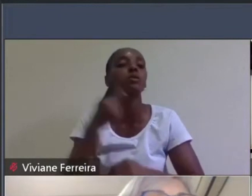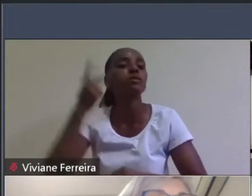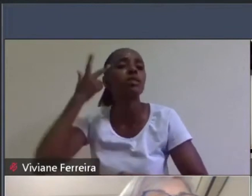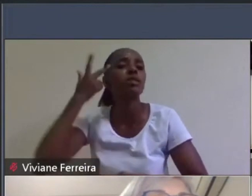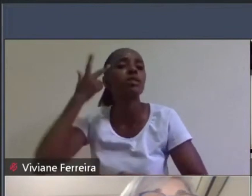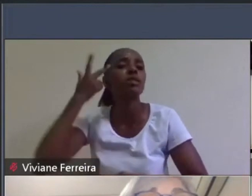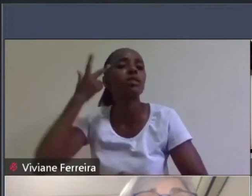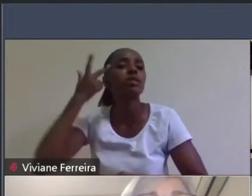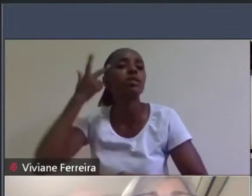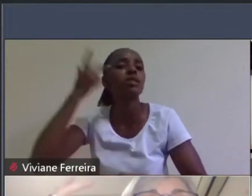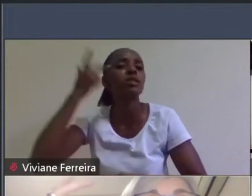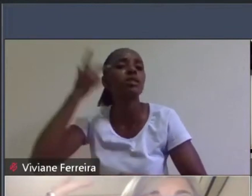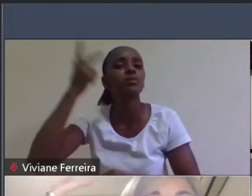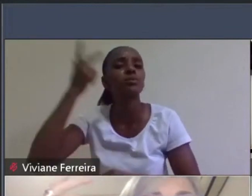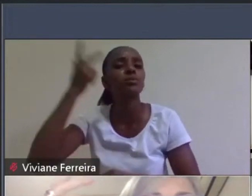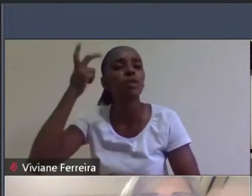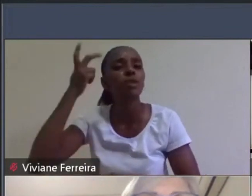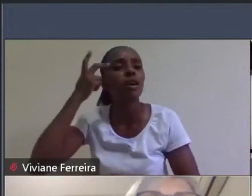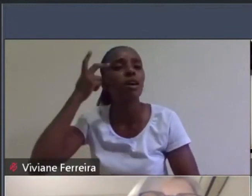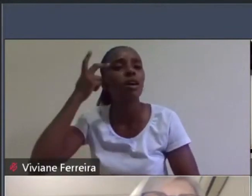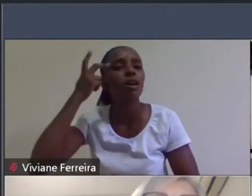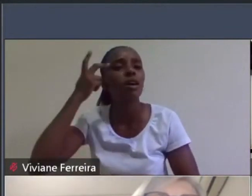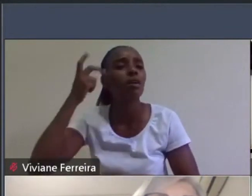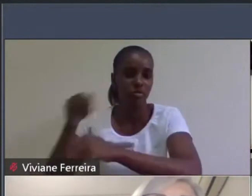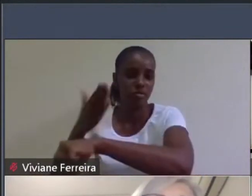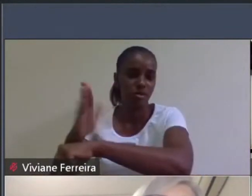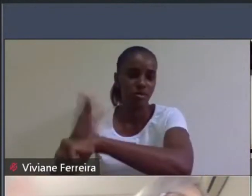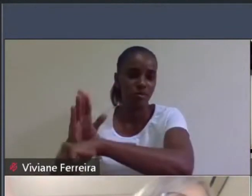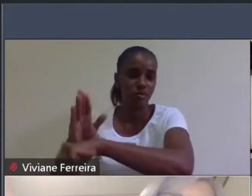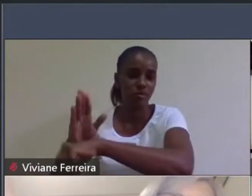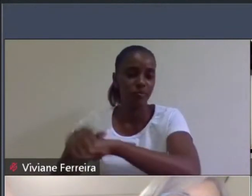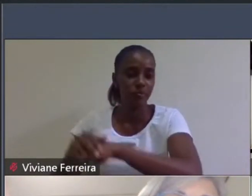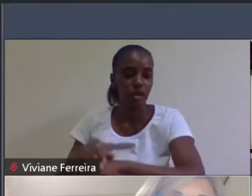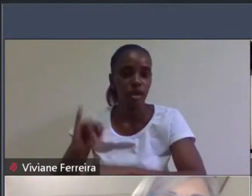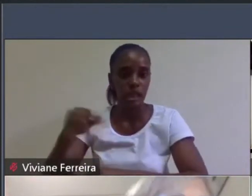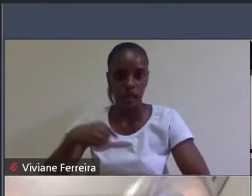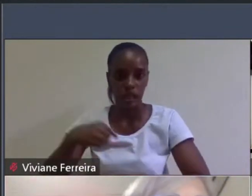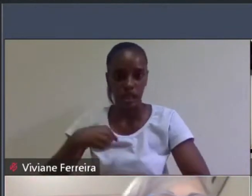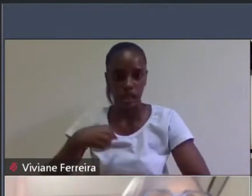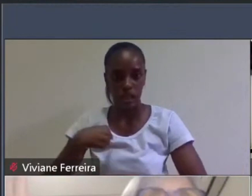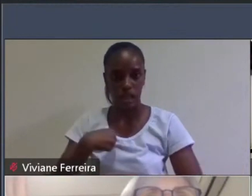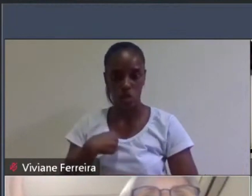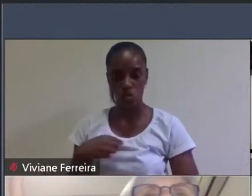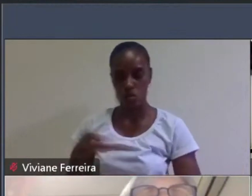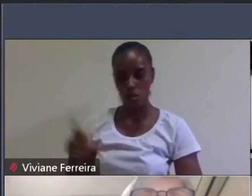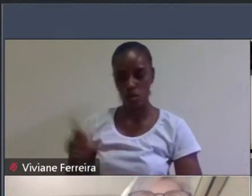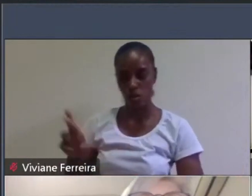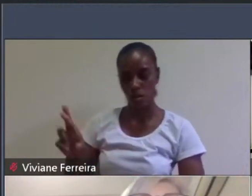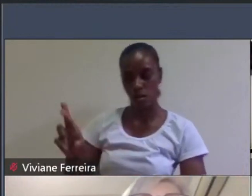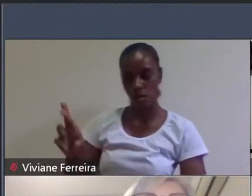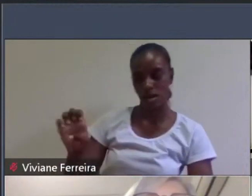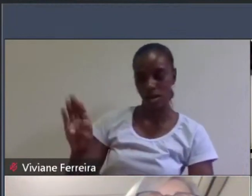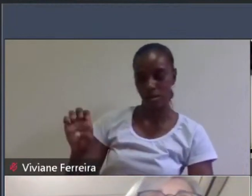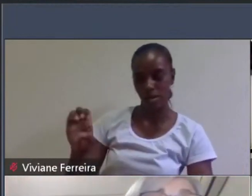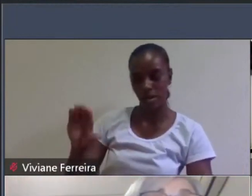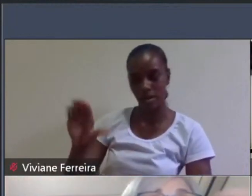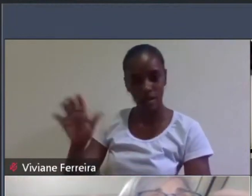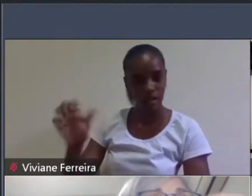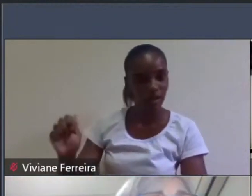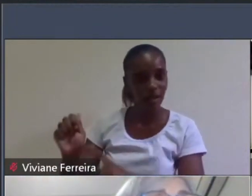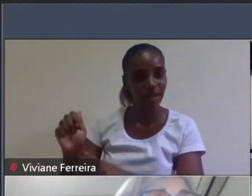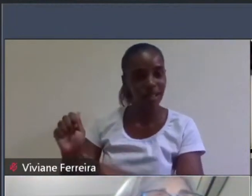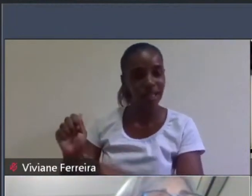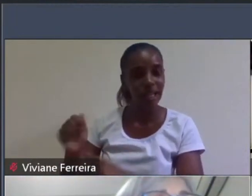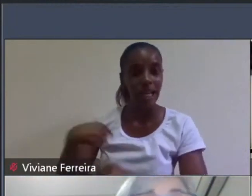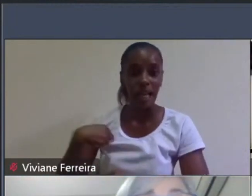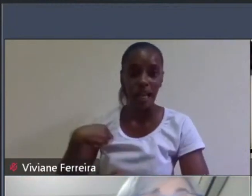né? Se eu fosse a Rebeca, né? Eu, Luísa, esse é meu dia a dia, né? Eu faço isso há 35 anos. Mas se eu